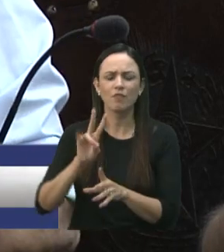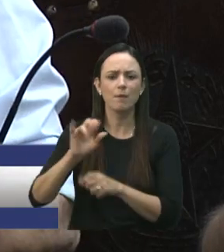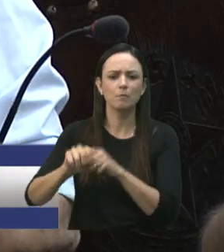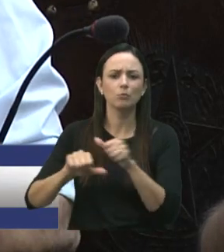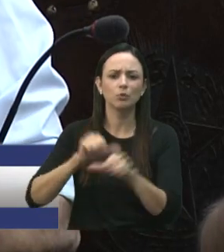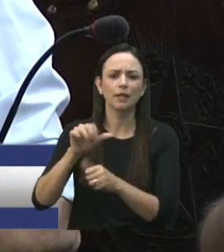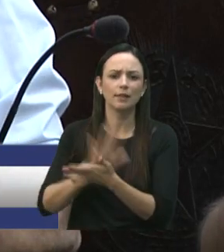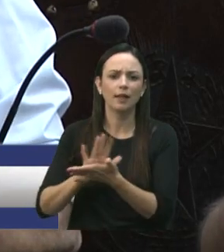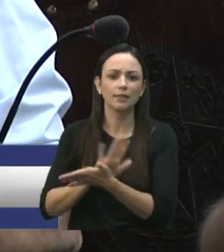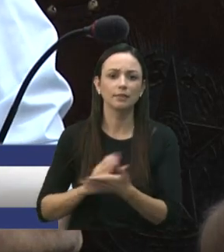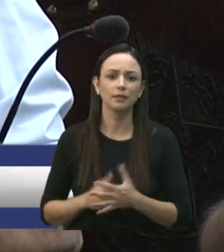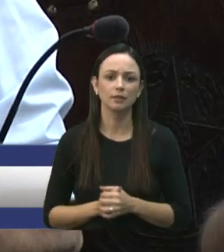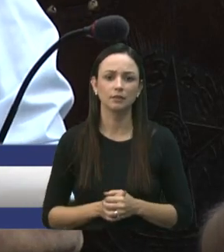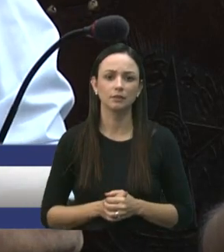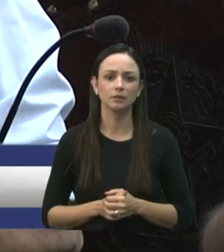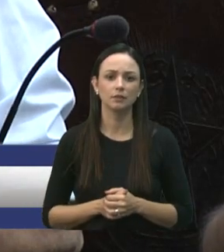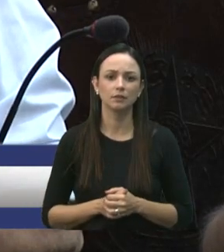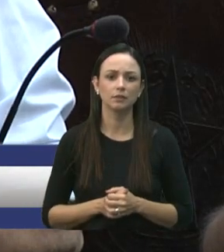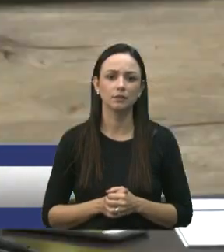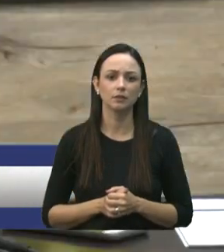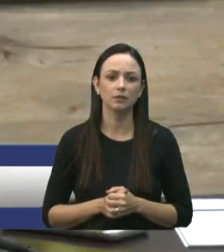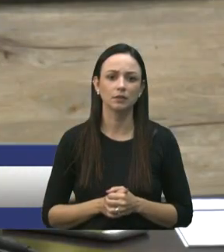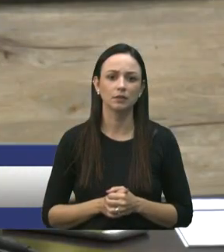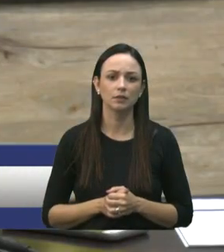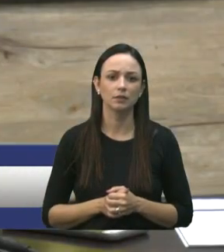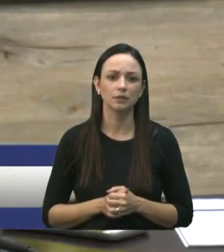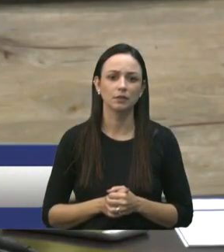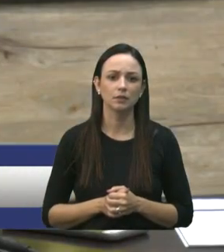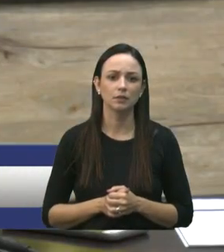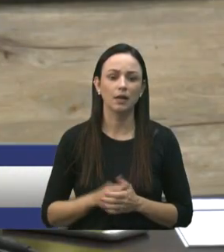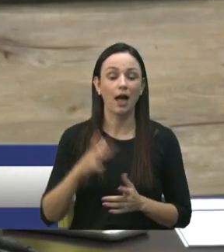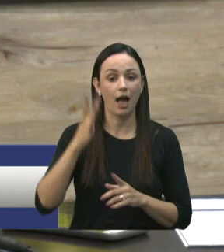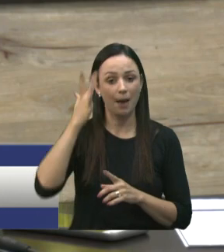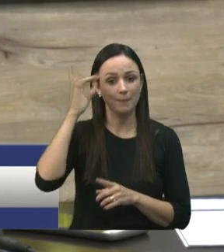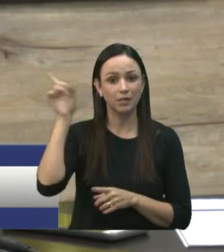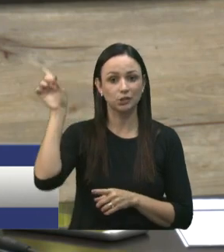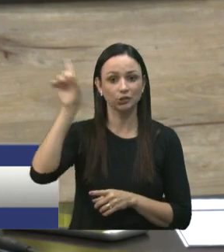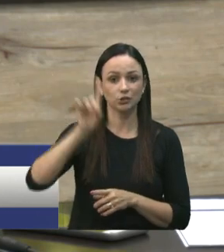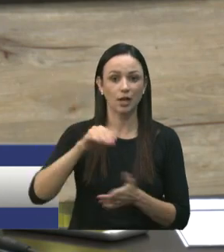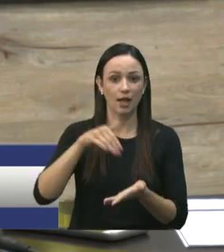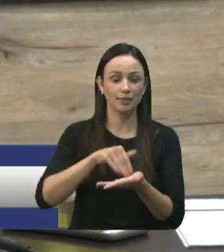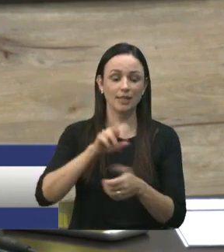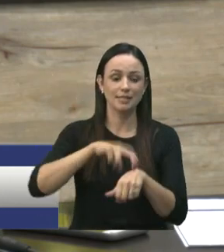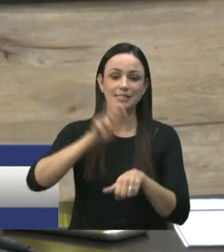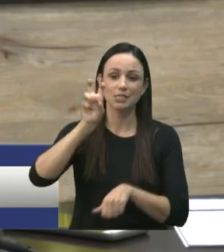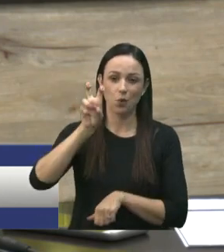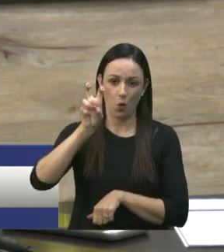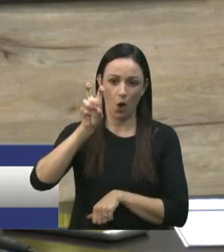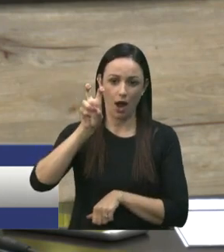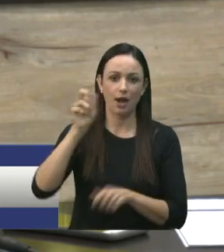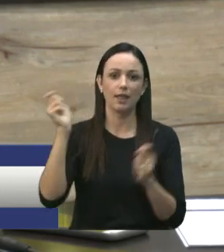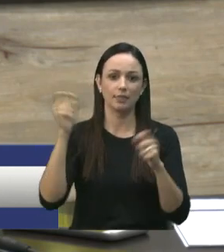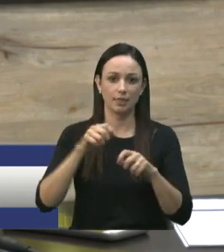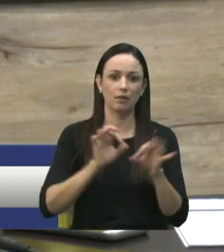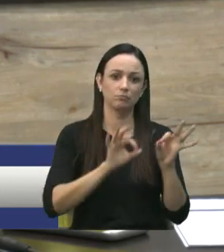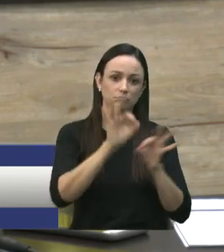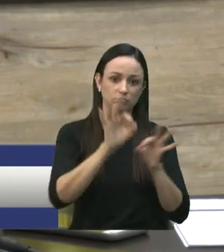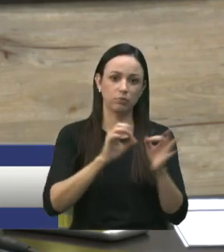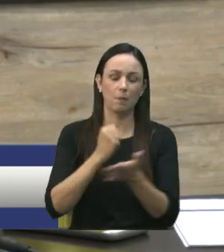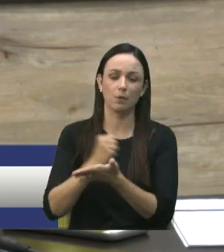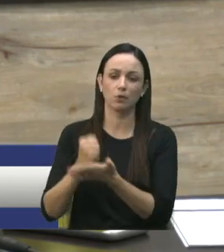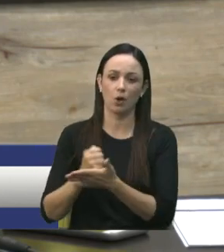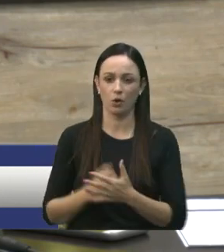nada. Nós temos o dia para trabalhar. Então já está decidido. Até às 17 horas nós podemos fazer o